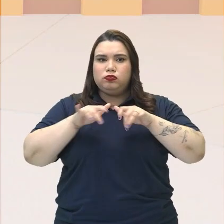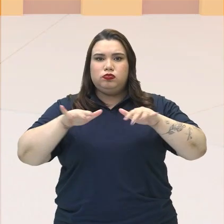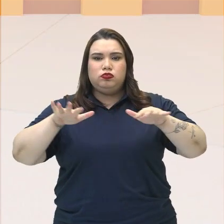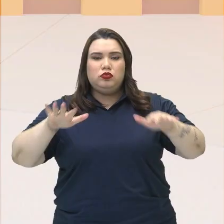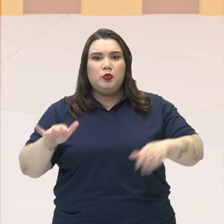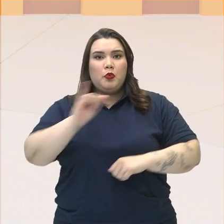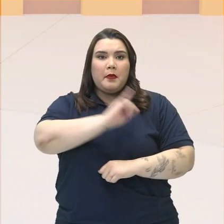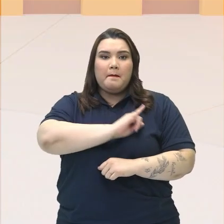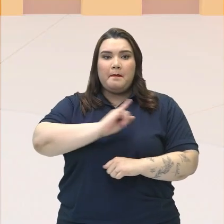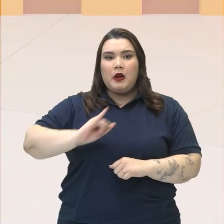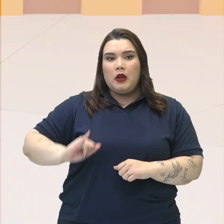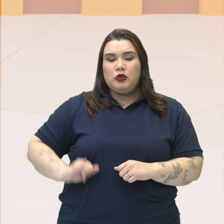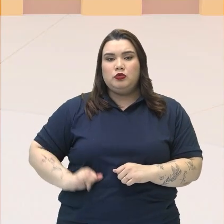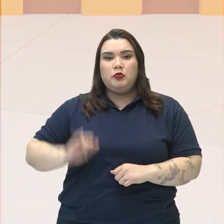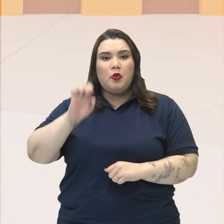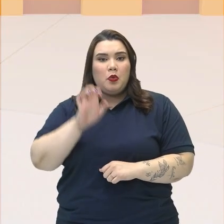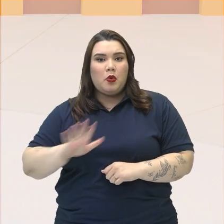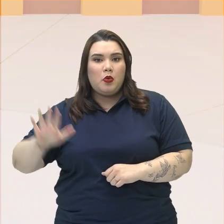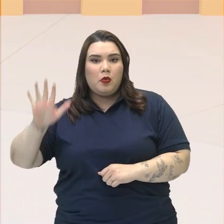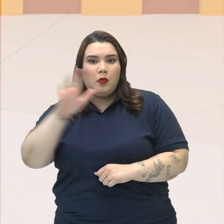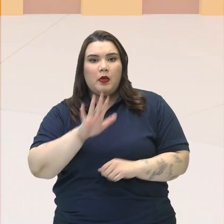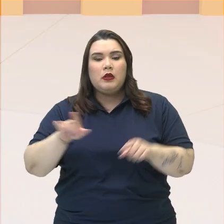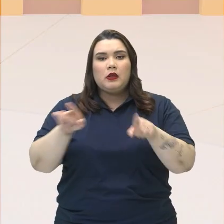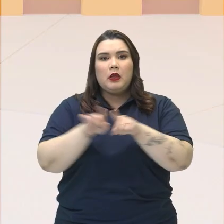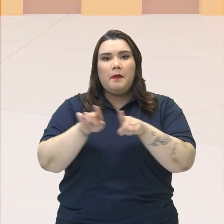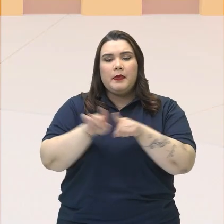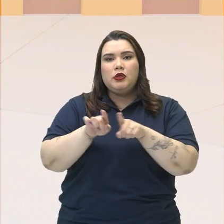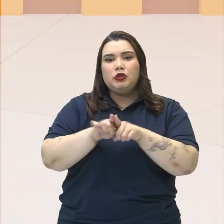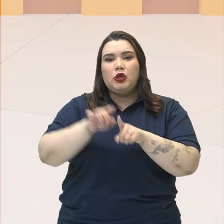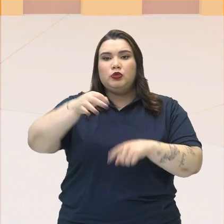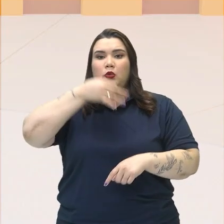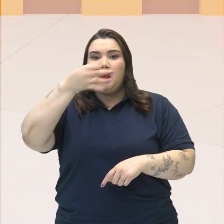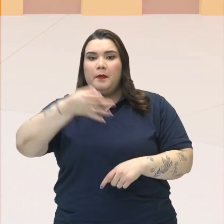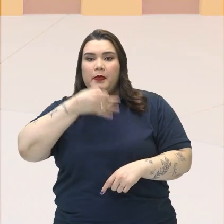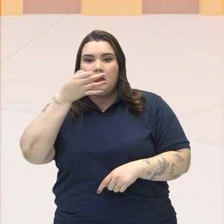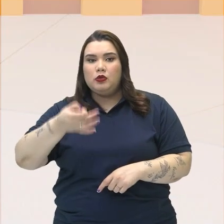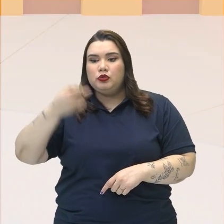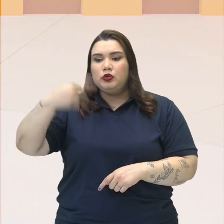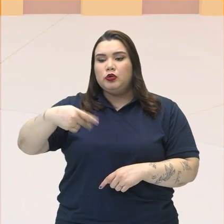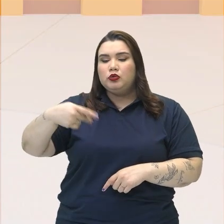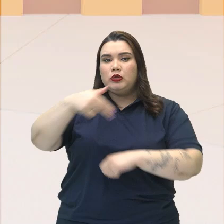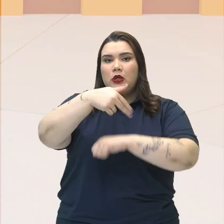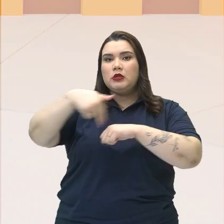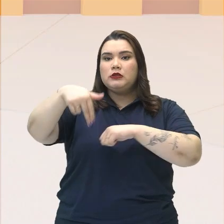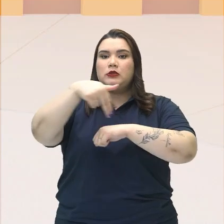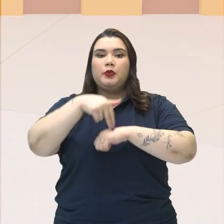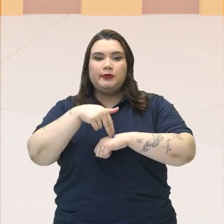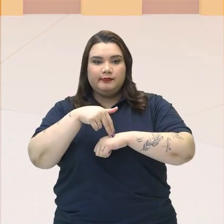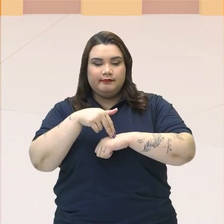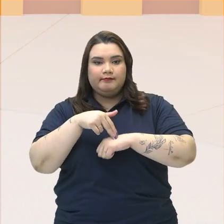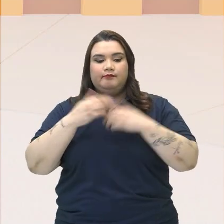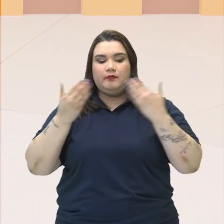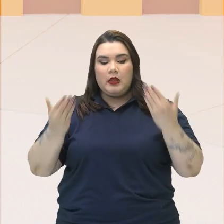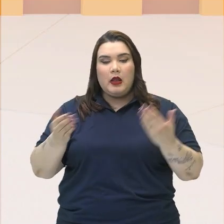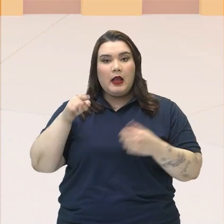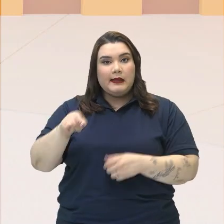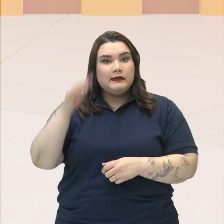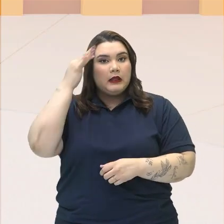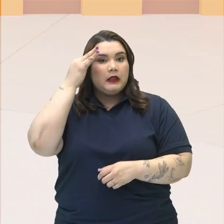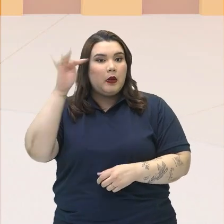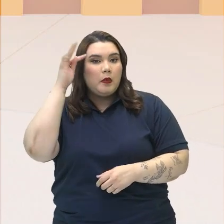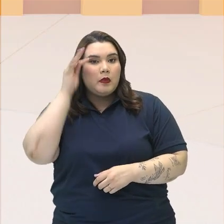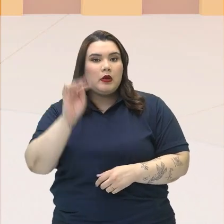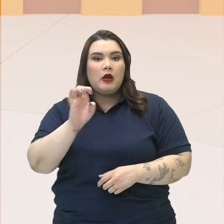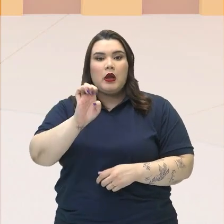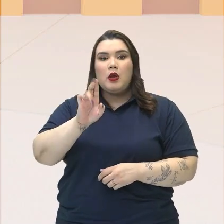do imperialismo europeu e das ideologias nacionalistas. Nesse ponto aí, as teorias